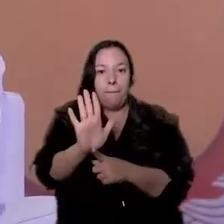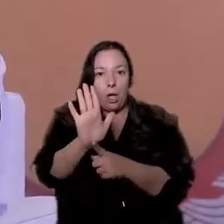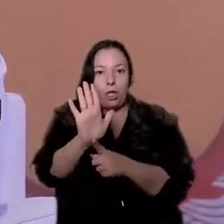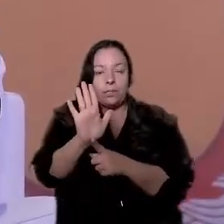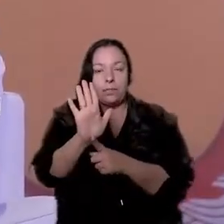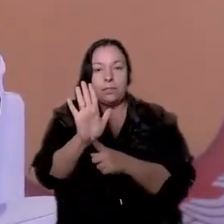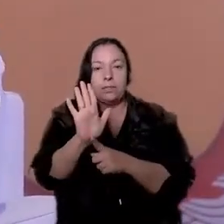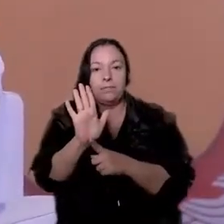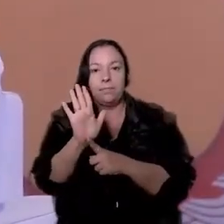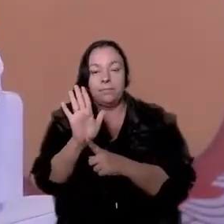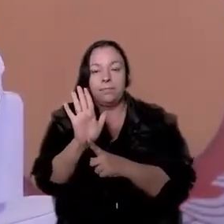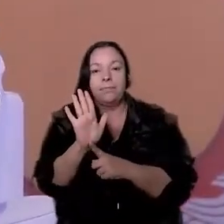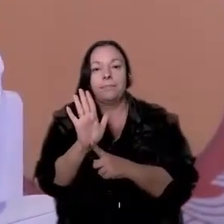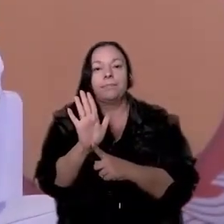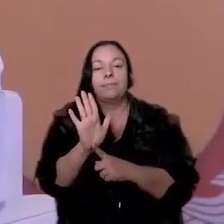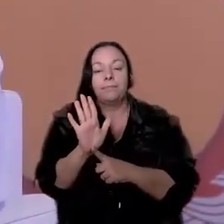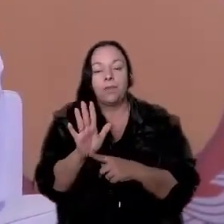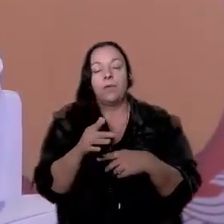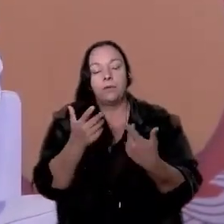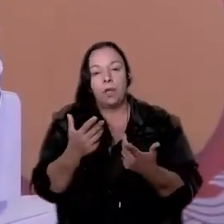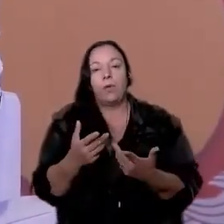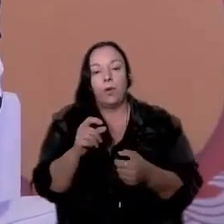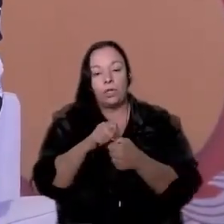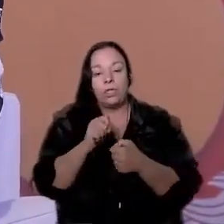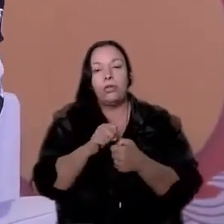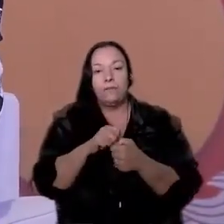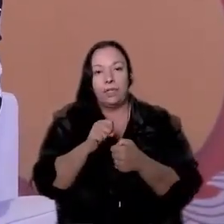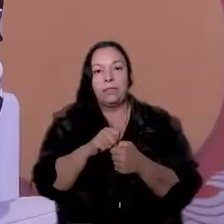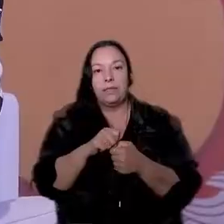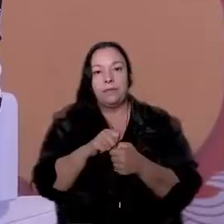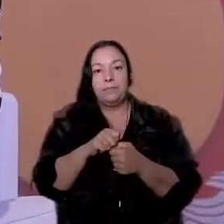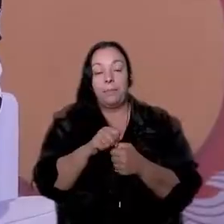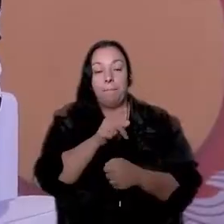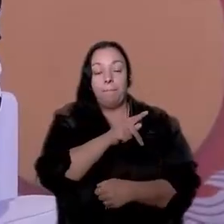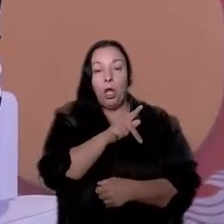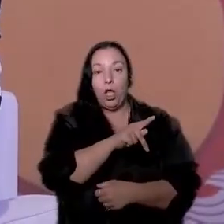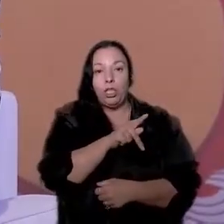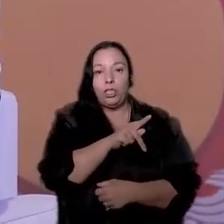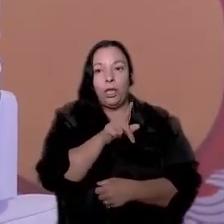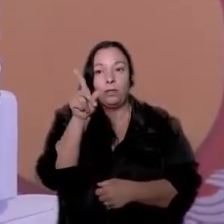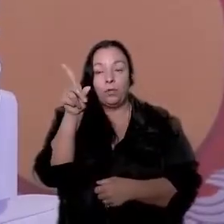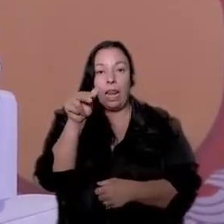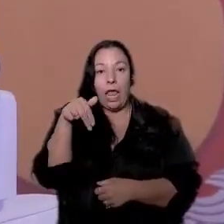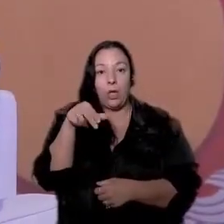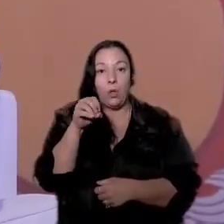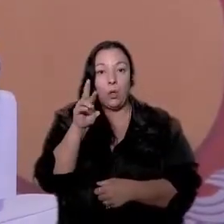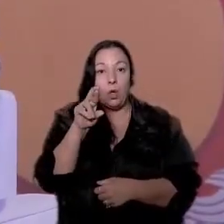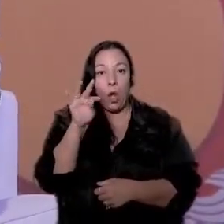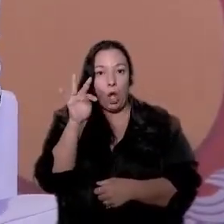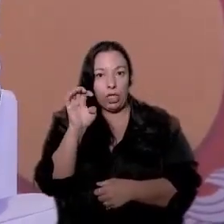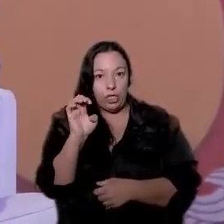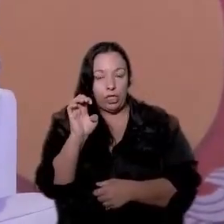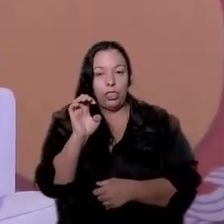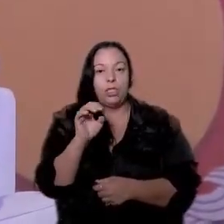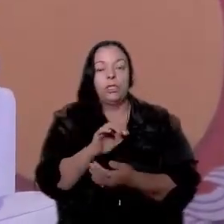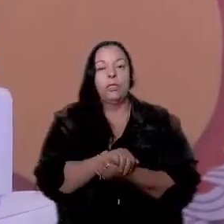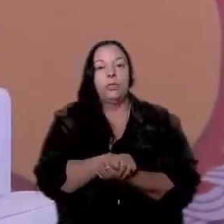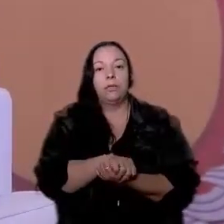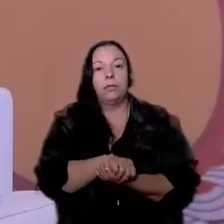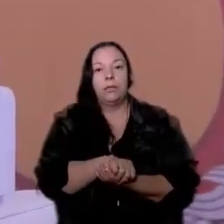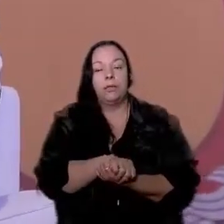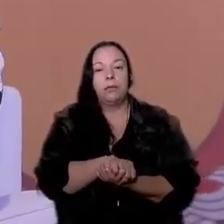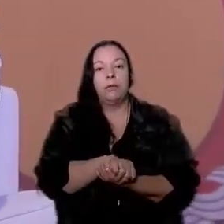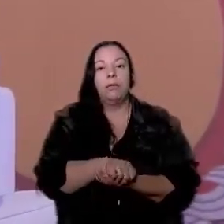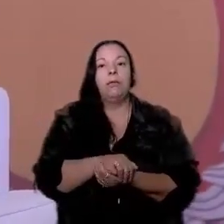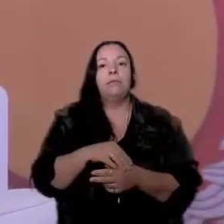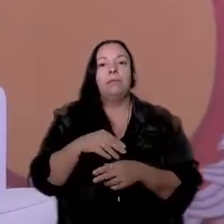estes proponentes agora estão conseguindo acessar. E quando ele tem um projeto, como lá no Norte, você tem um projeto que tem lá a marca do Banco